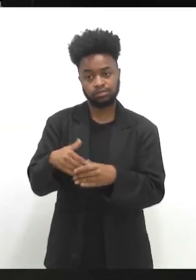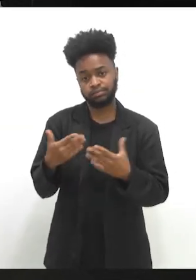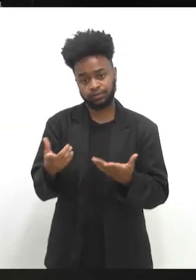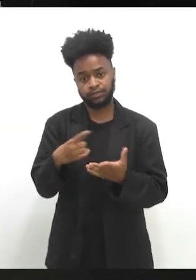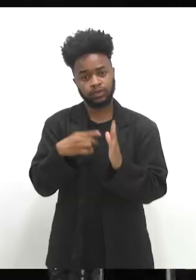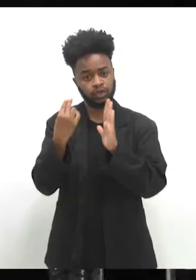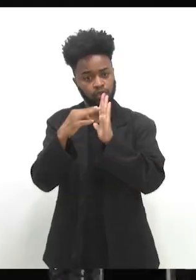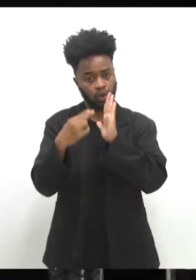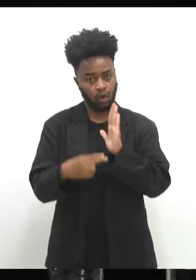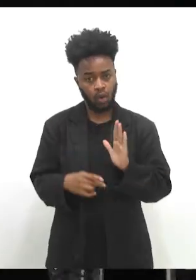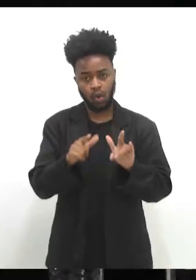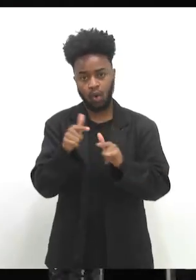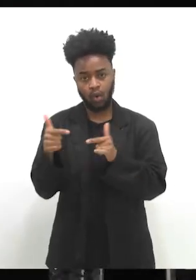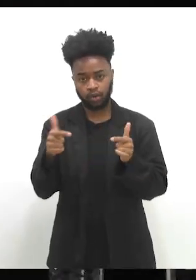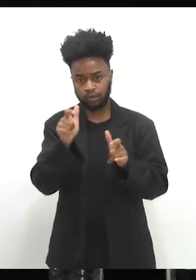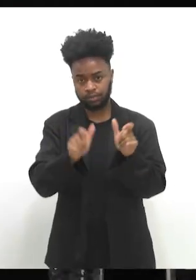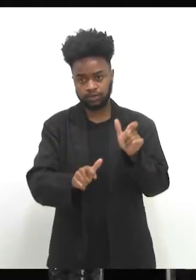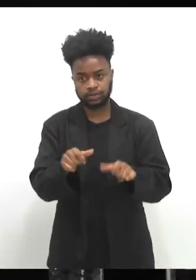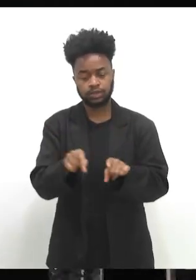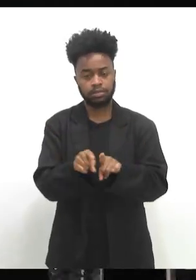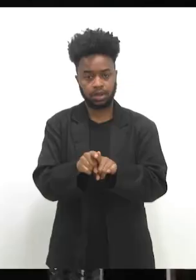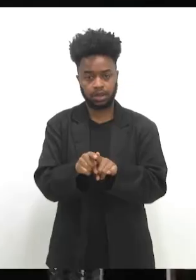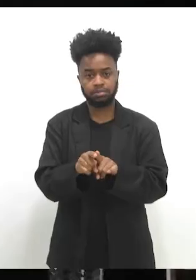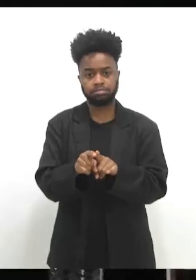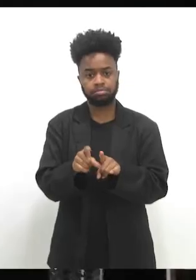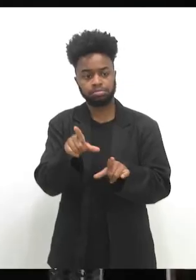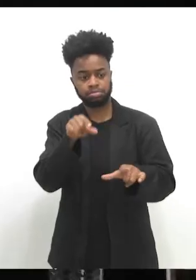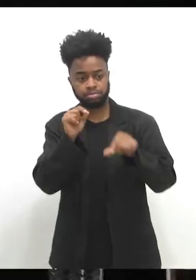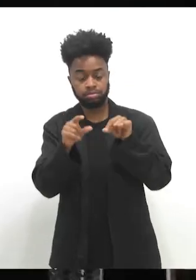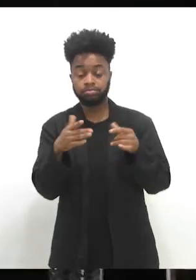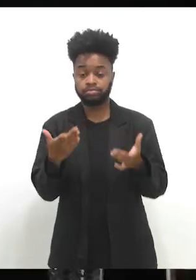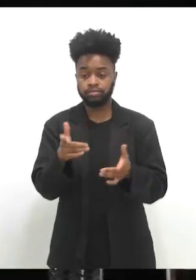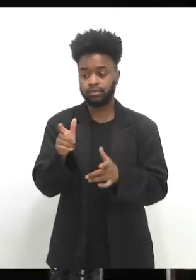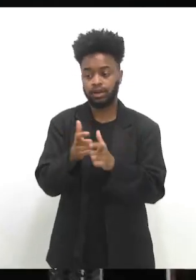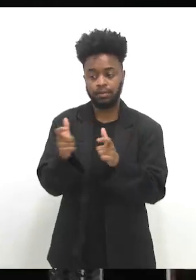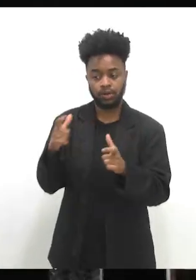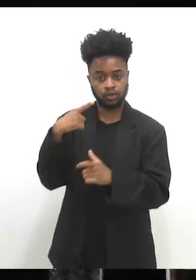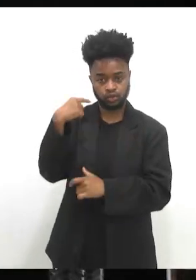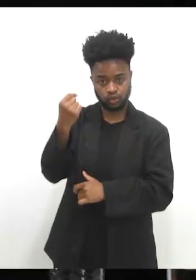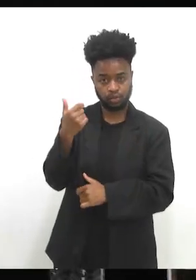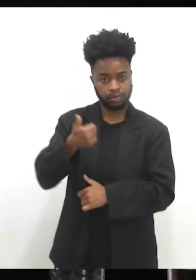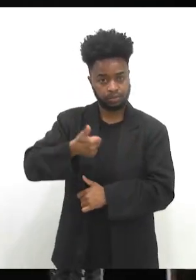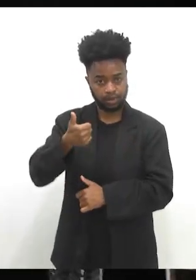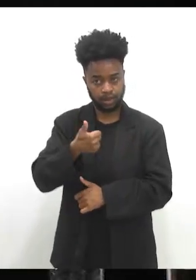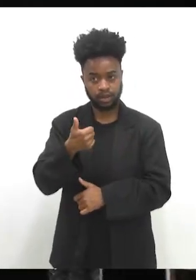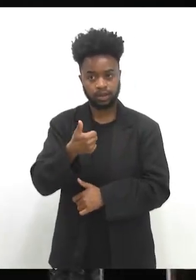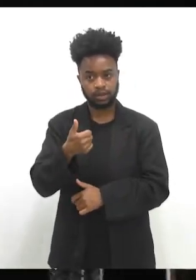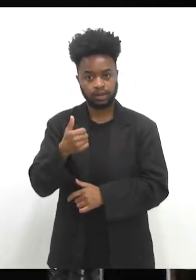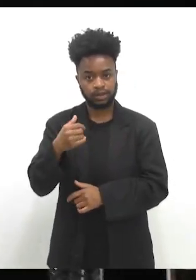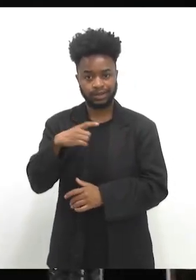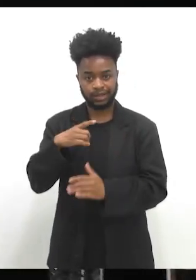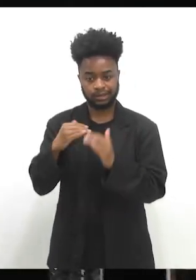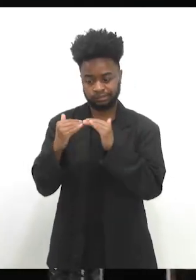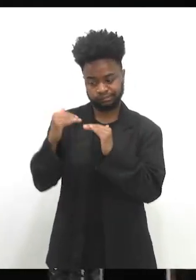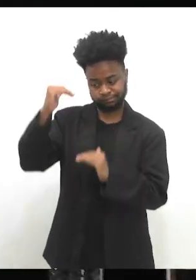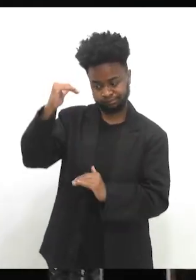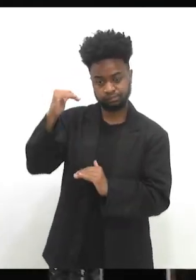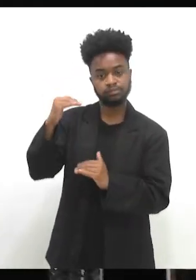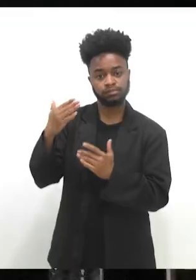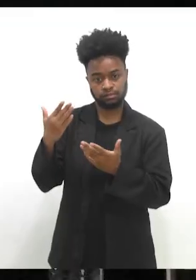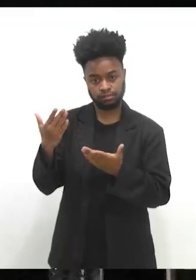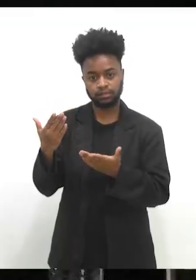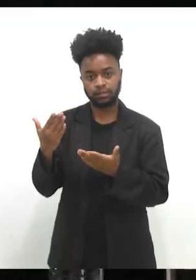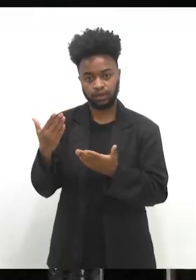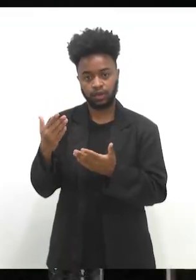aí vários nomes de outros maestros também surgiram. E aí o meu nome ficou em primeiro lugar, ficou com uma distância boa